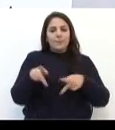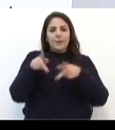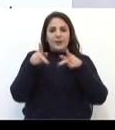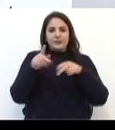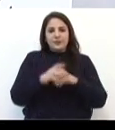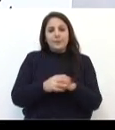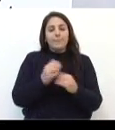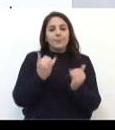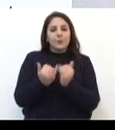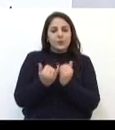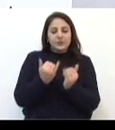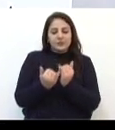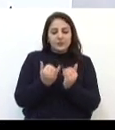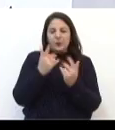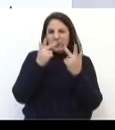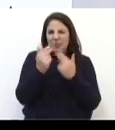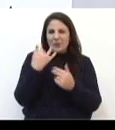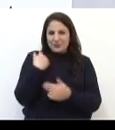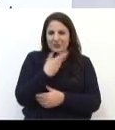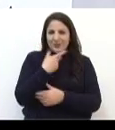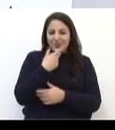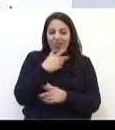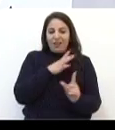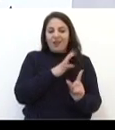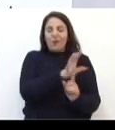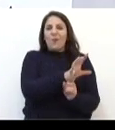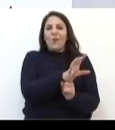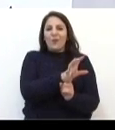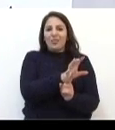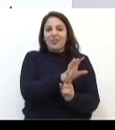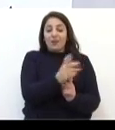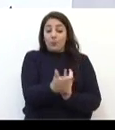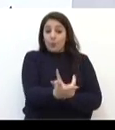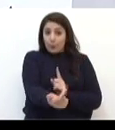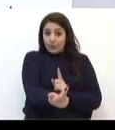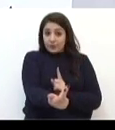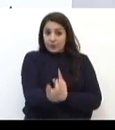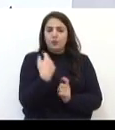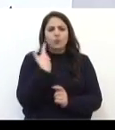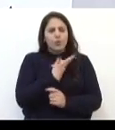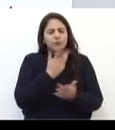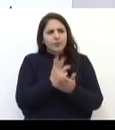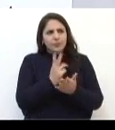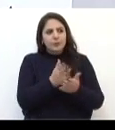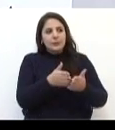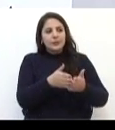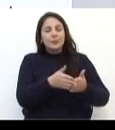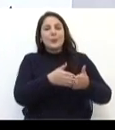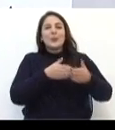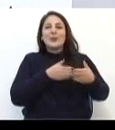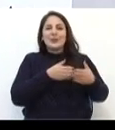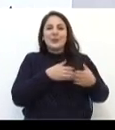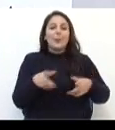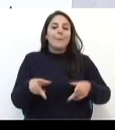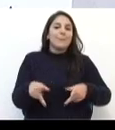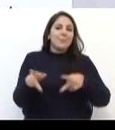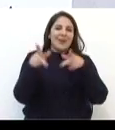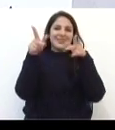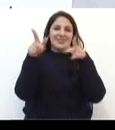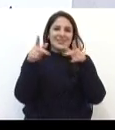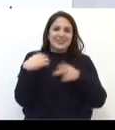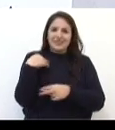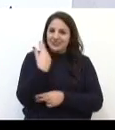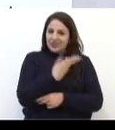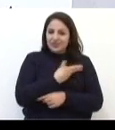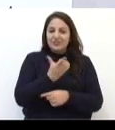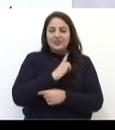paz, né? Quando a gente fala contra algo, a gente está sempre defendendo a paz, né? Então nós estamos aí com